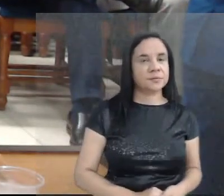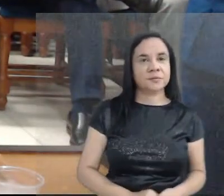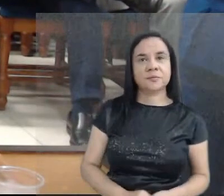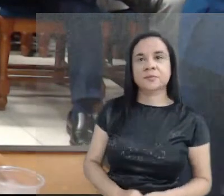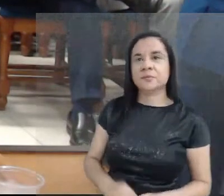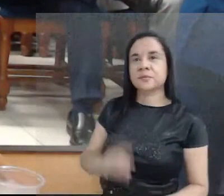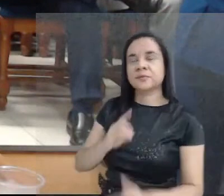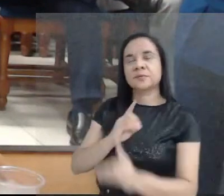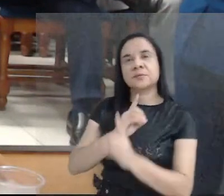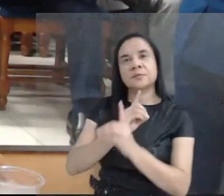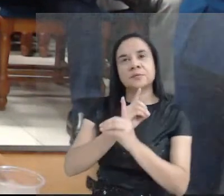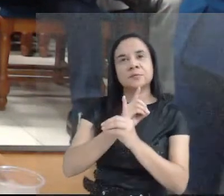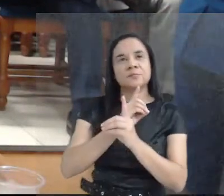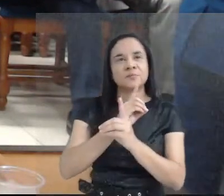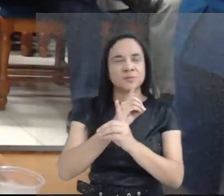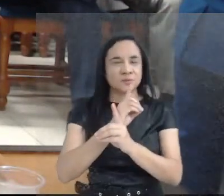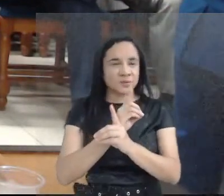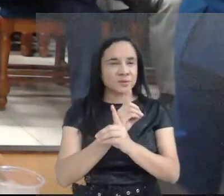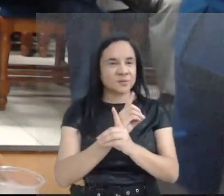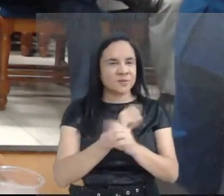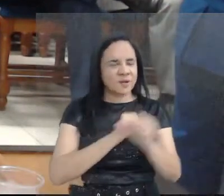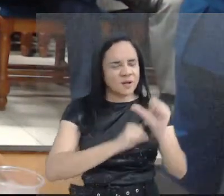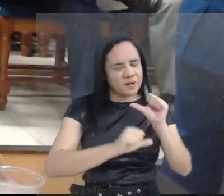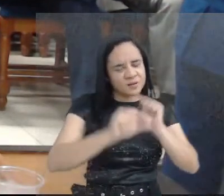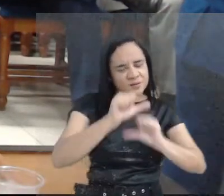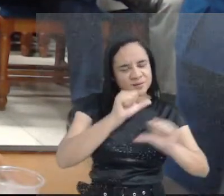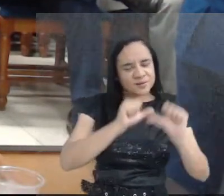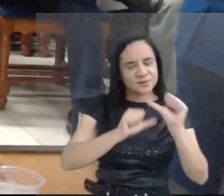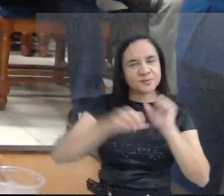encontramos uma revolução espiritual